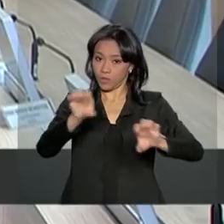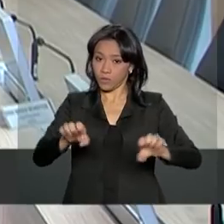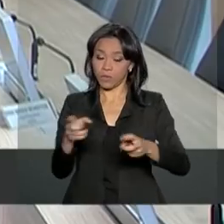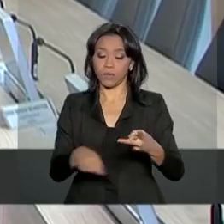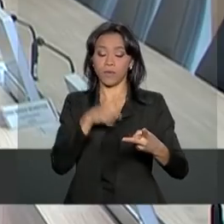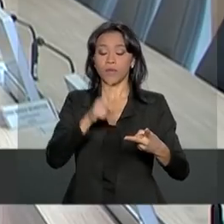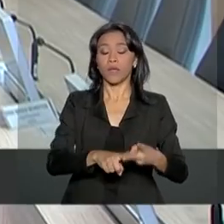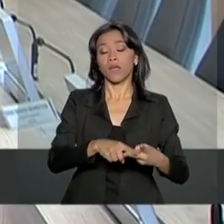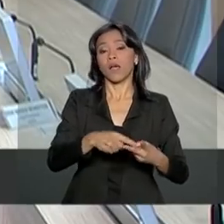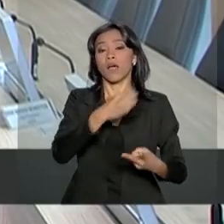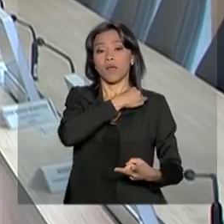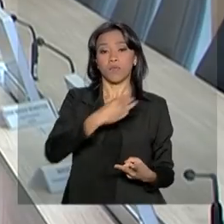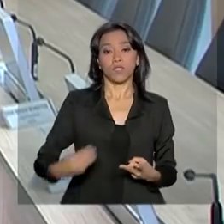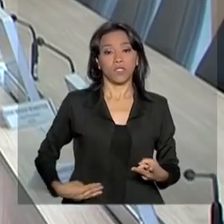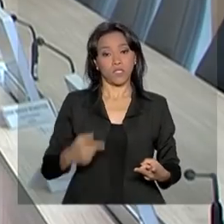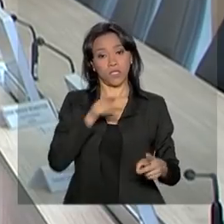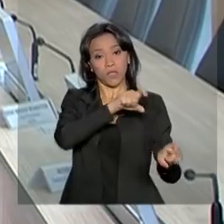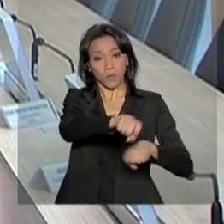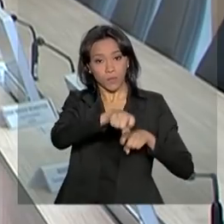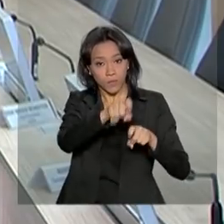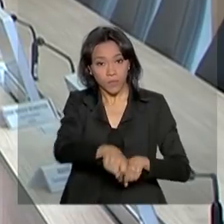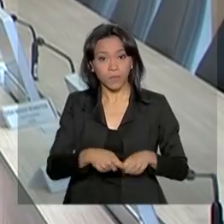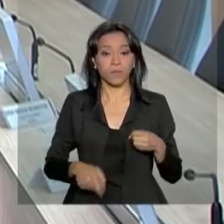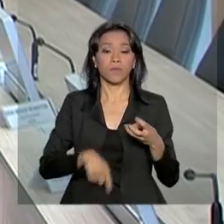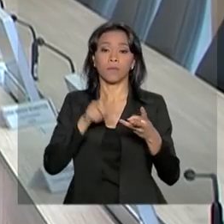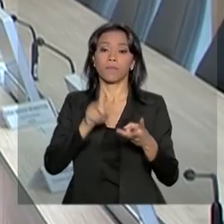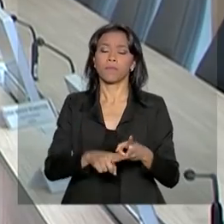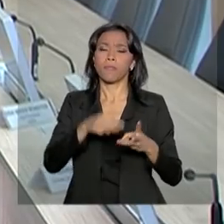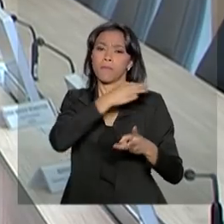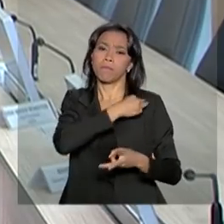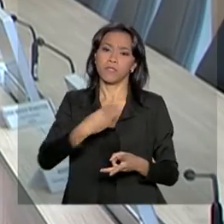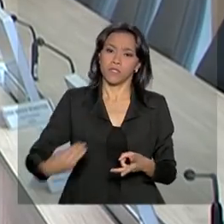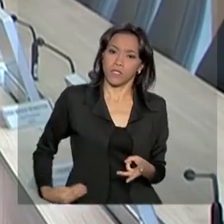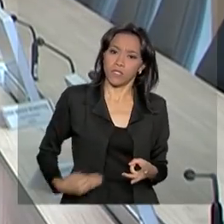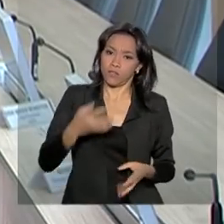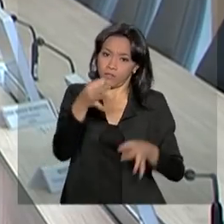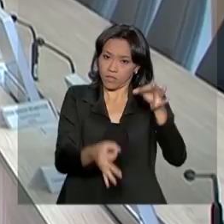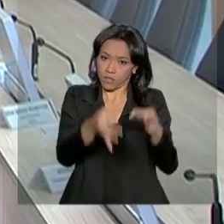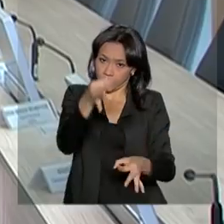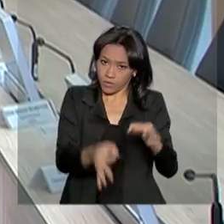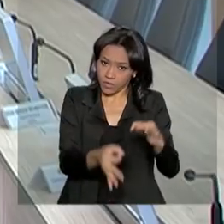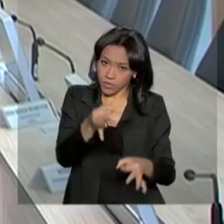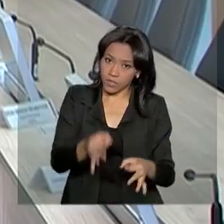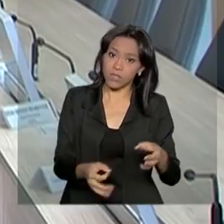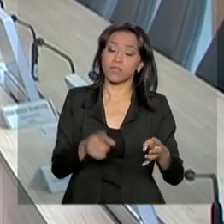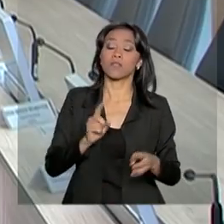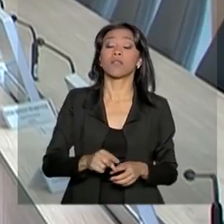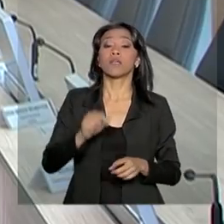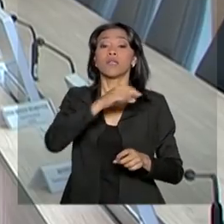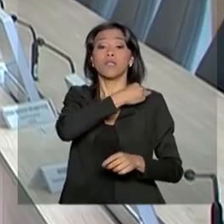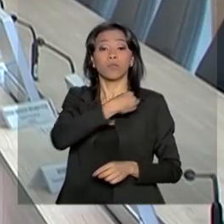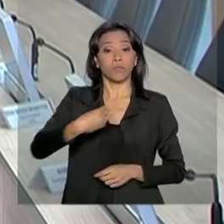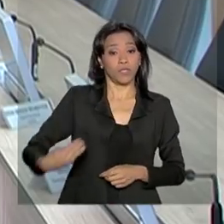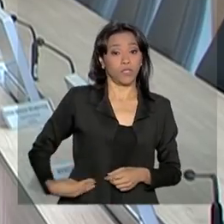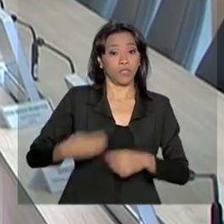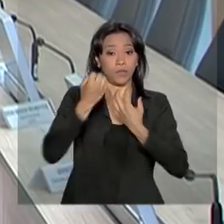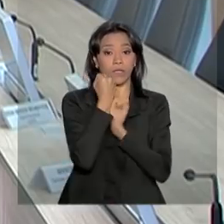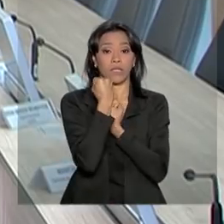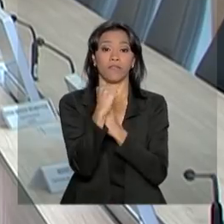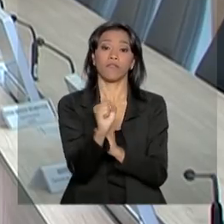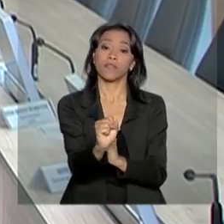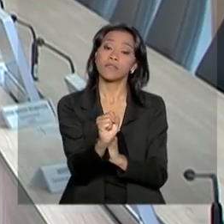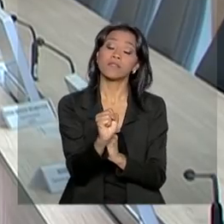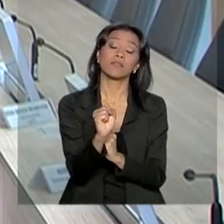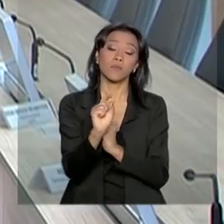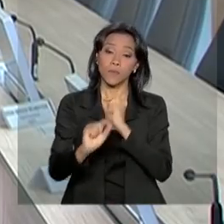ministra da Agricultura, Tereza Cristina, o ministro da Justiça e Segurança Pública, Sérgio Moro, e o ministro da Defesa, Fernando